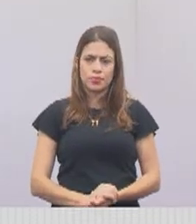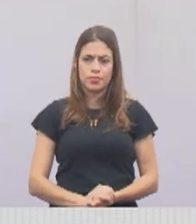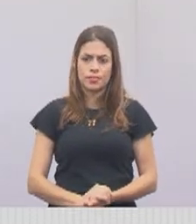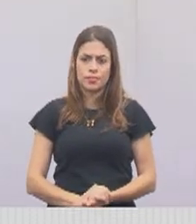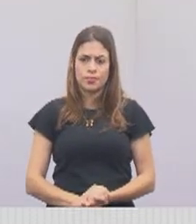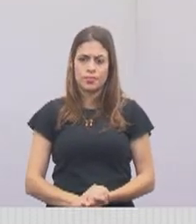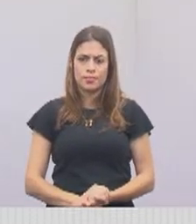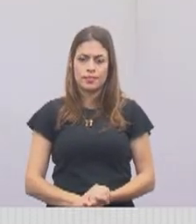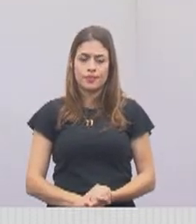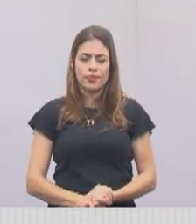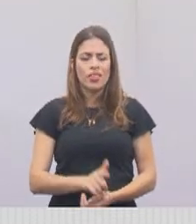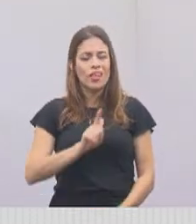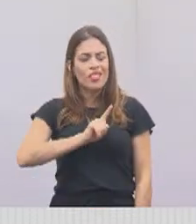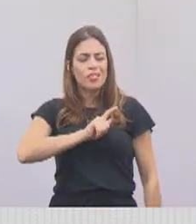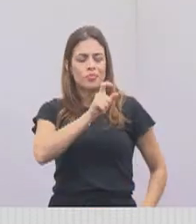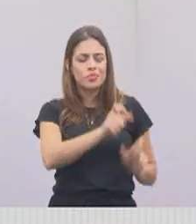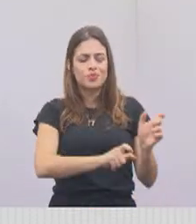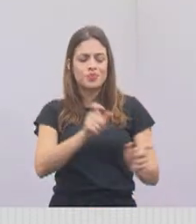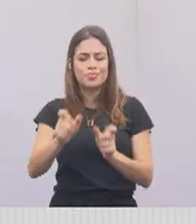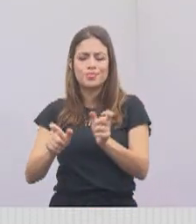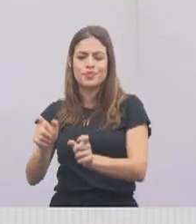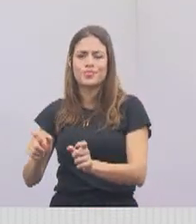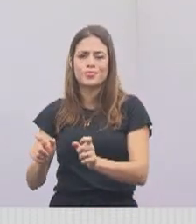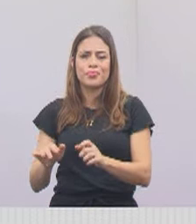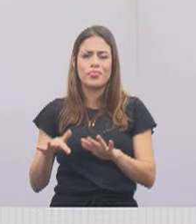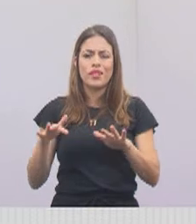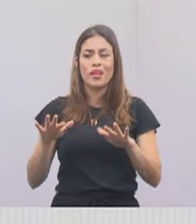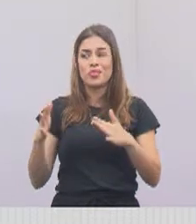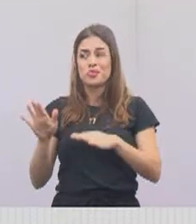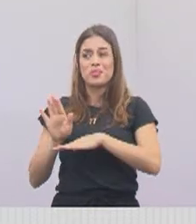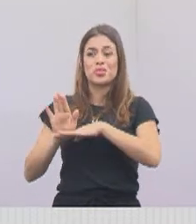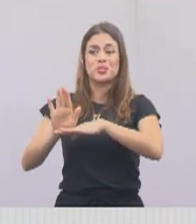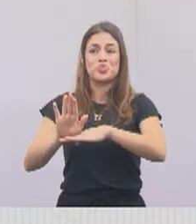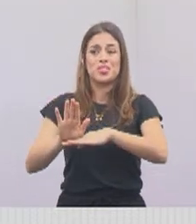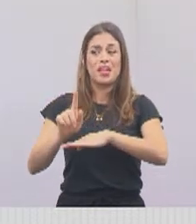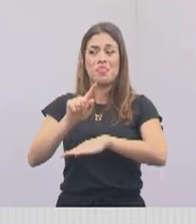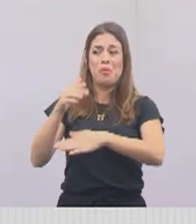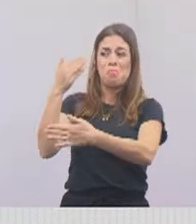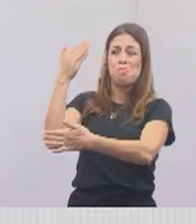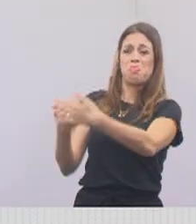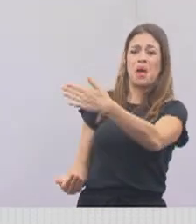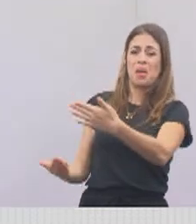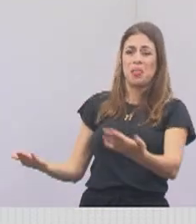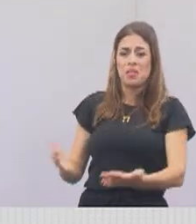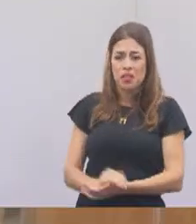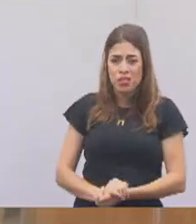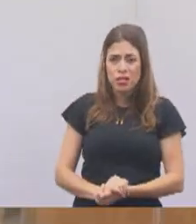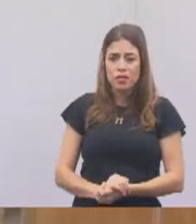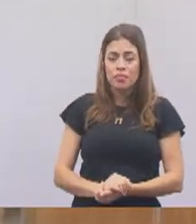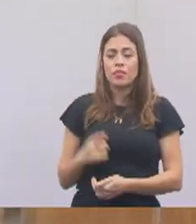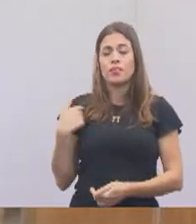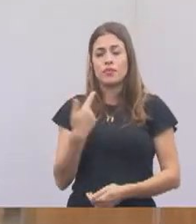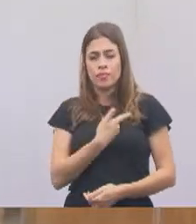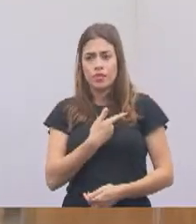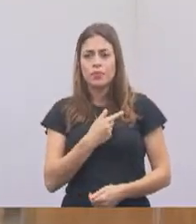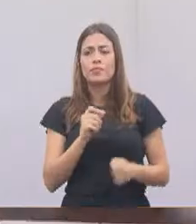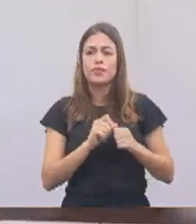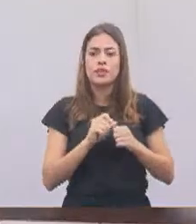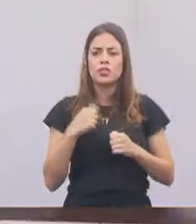prejudicá-los. Tem tanta gente, né, que às vezes, ao invés de ajudar, prejudica. Vamos fazer a nossa parte. Um forte abraço.